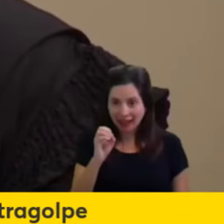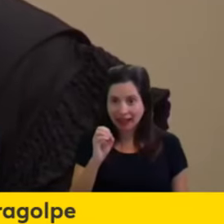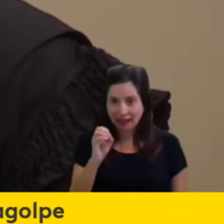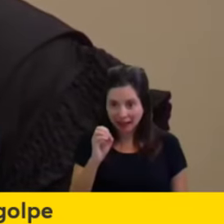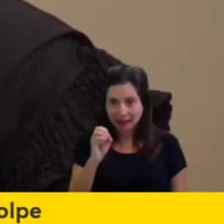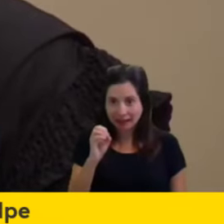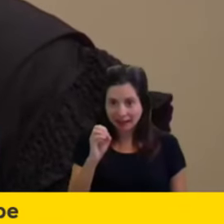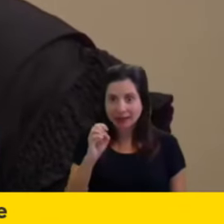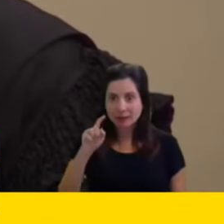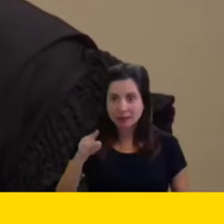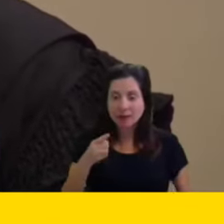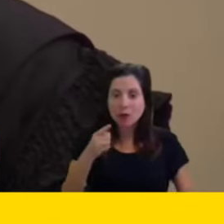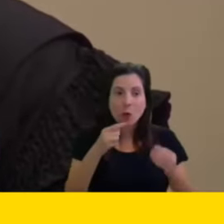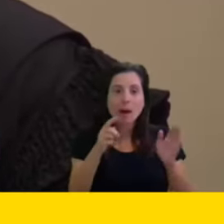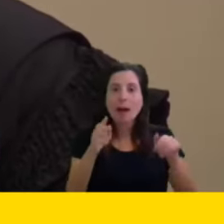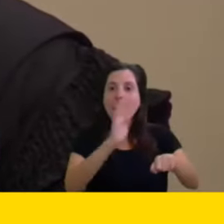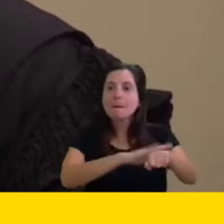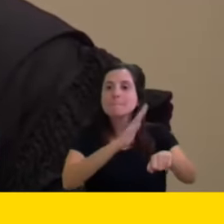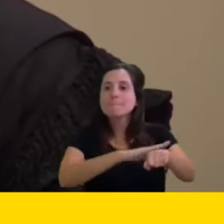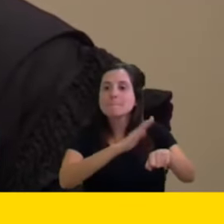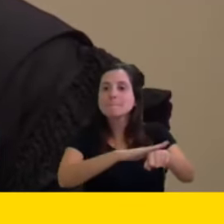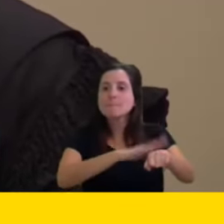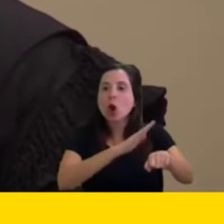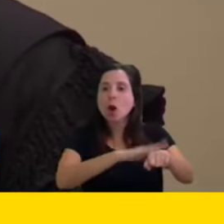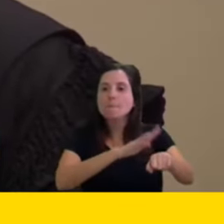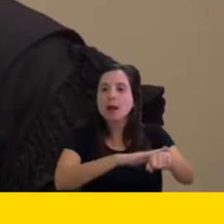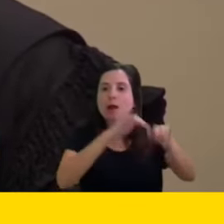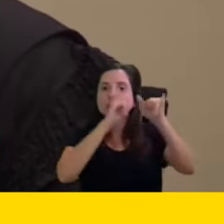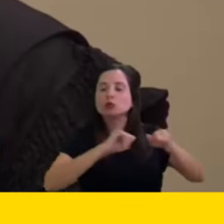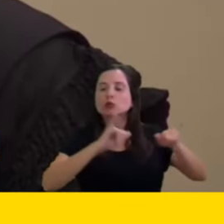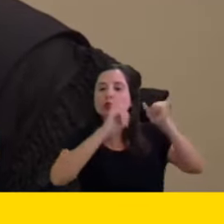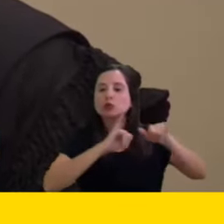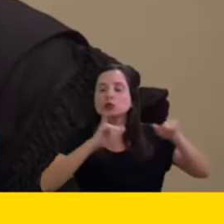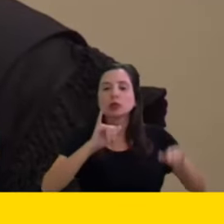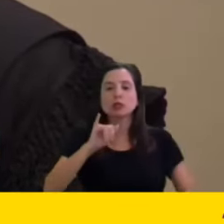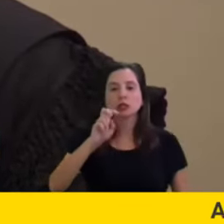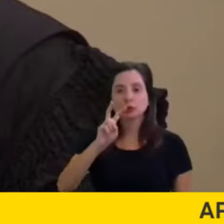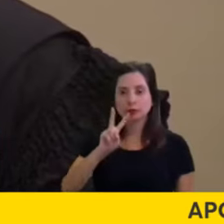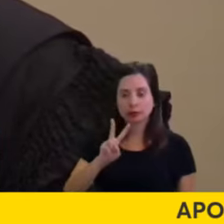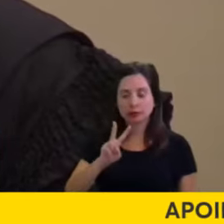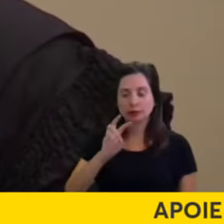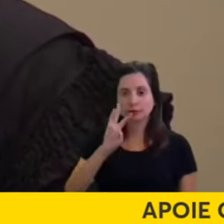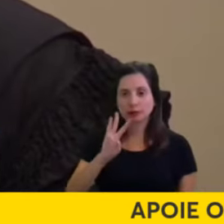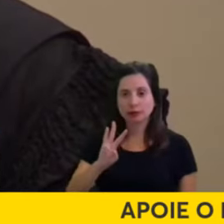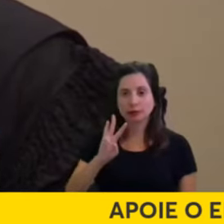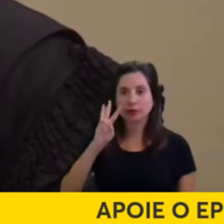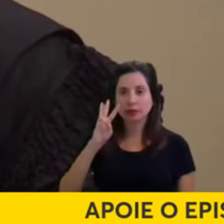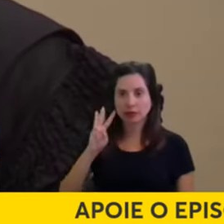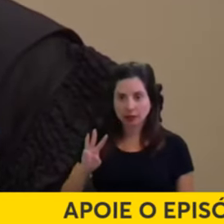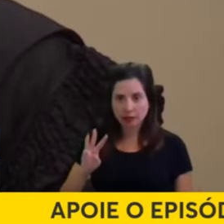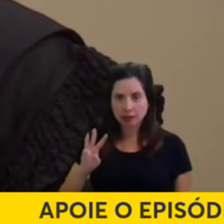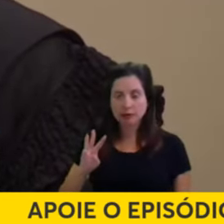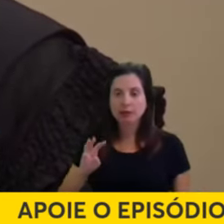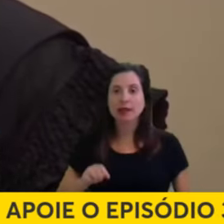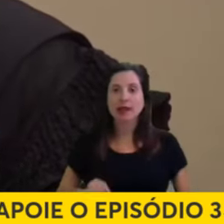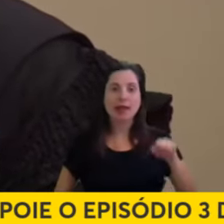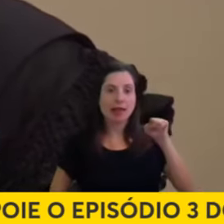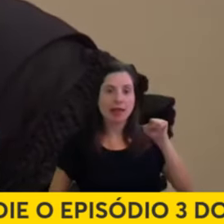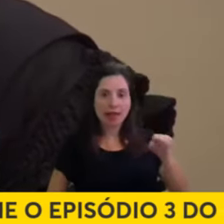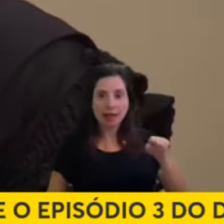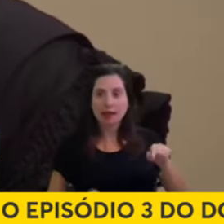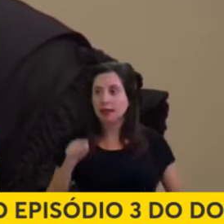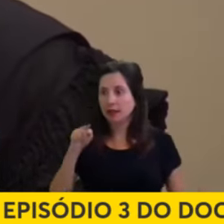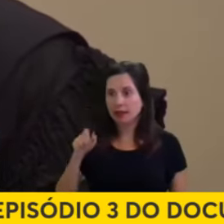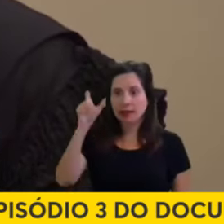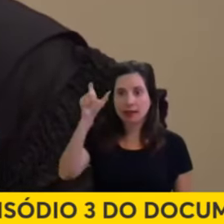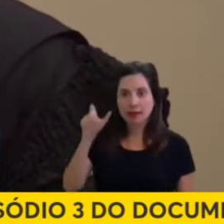imposto de renda com disponibilidade financeira de R 283.00 sendo que Hélia Maria Andrade Marinho recebeu em